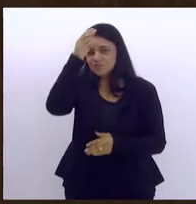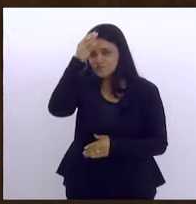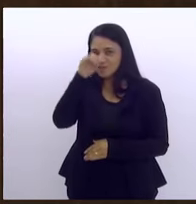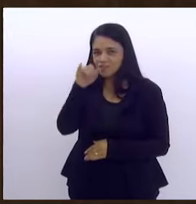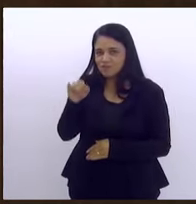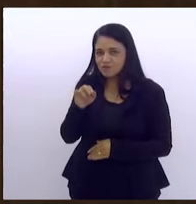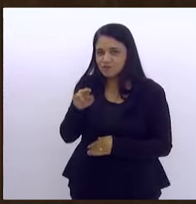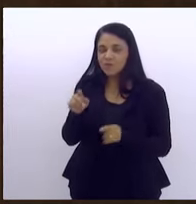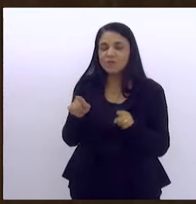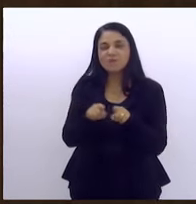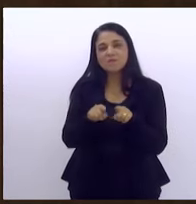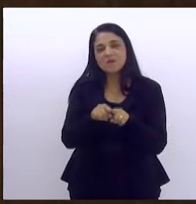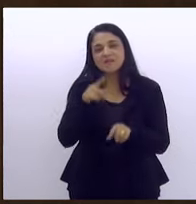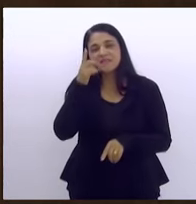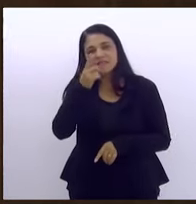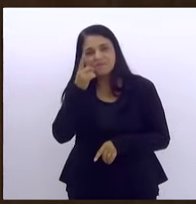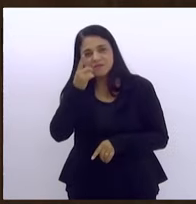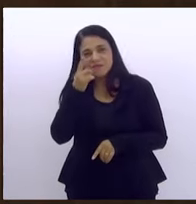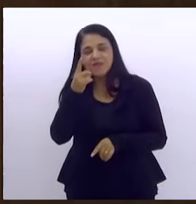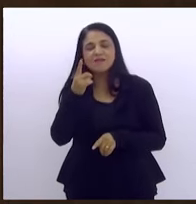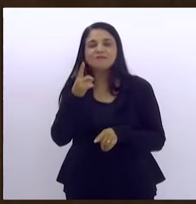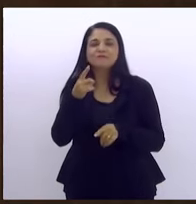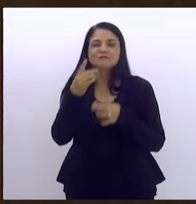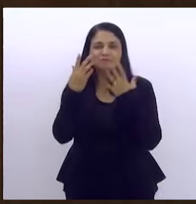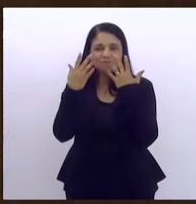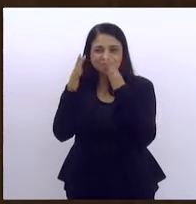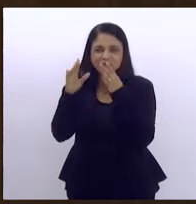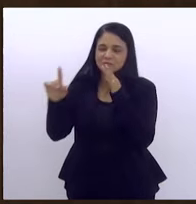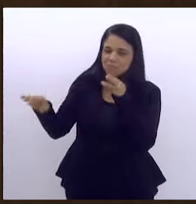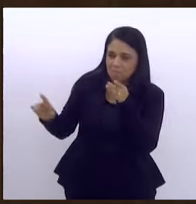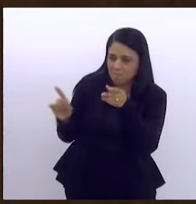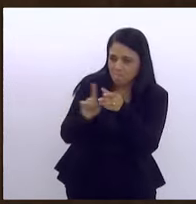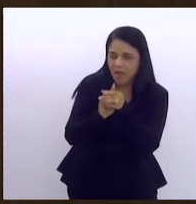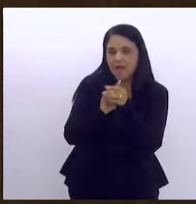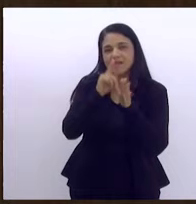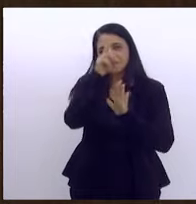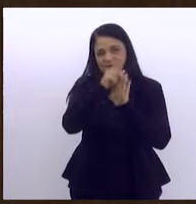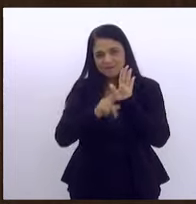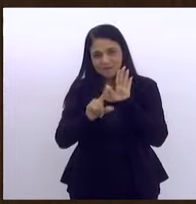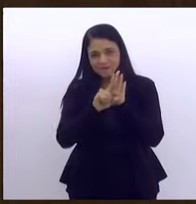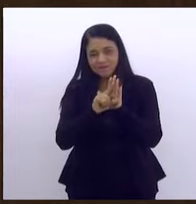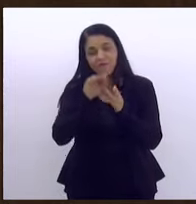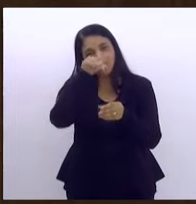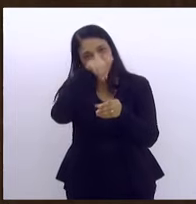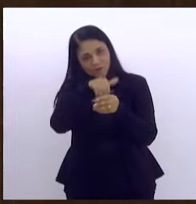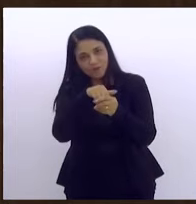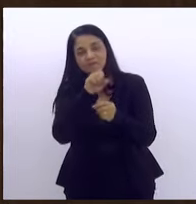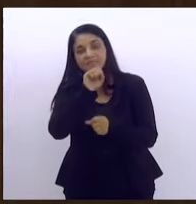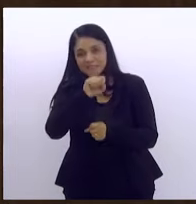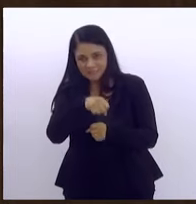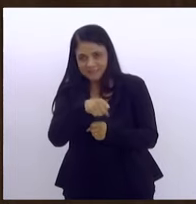parabéns aos deputados que também assimilaram o seu projeto e votando